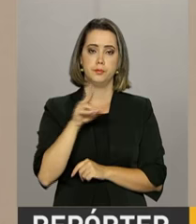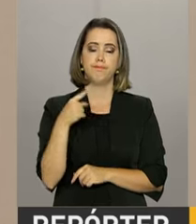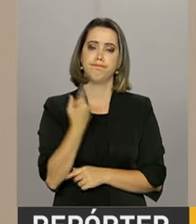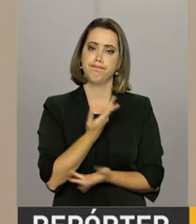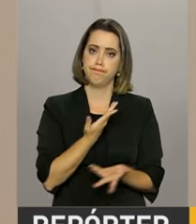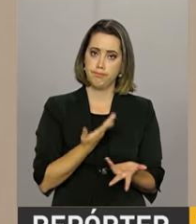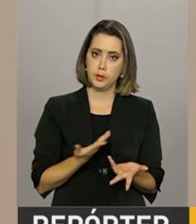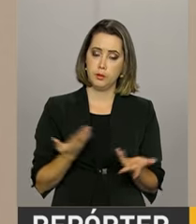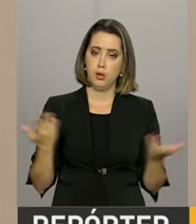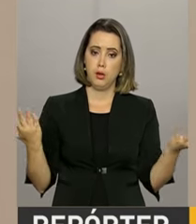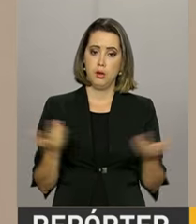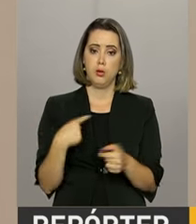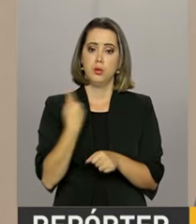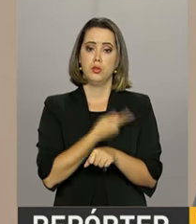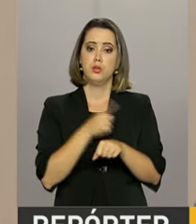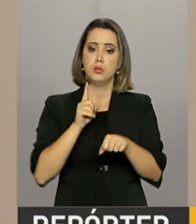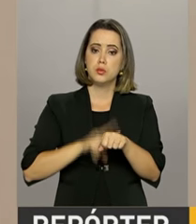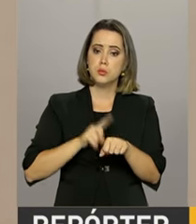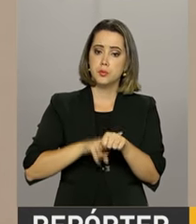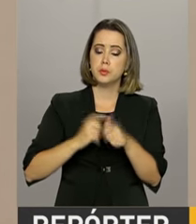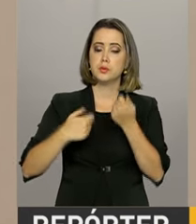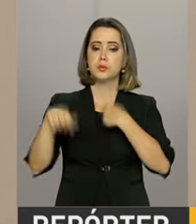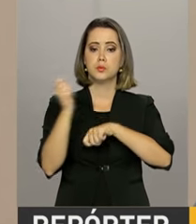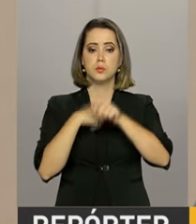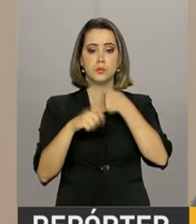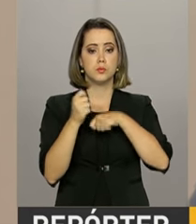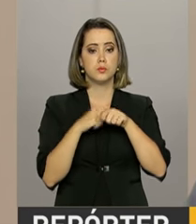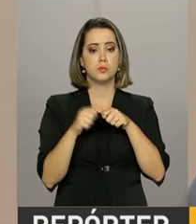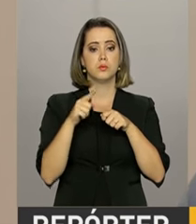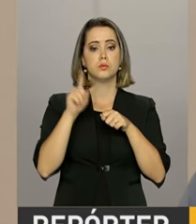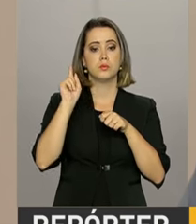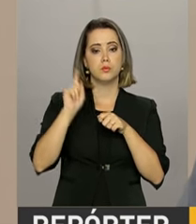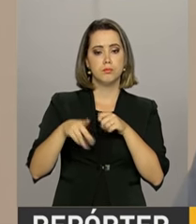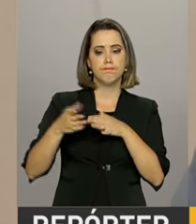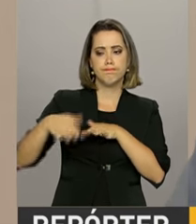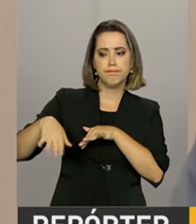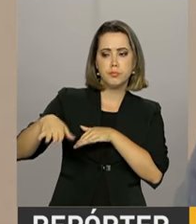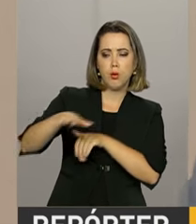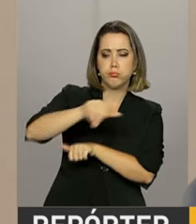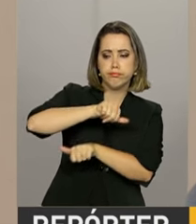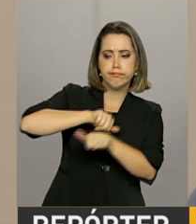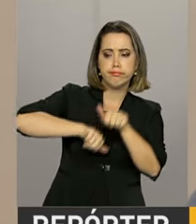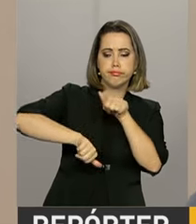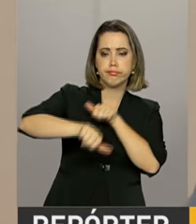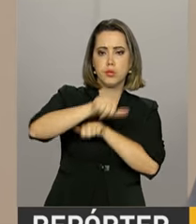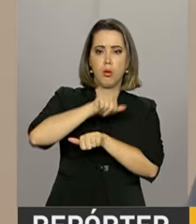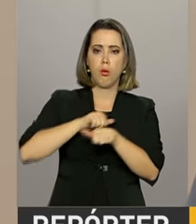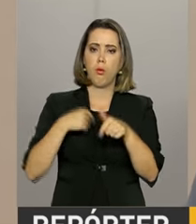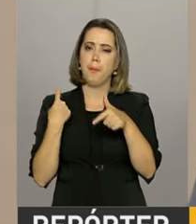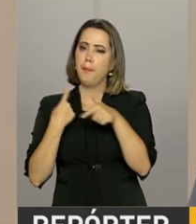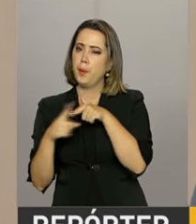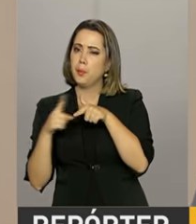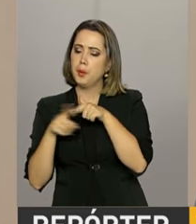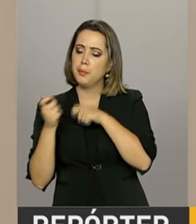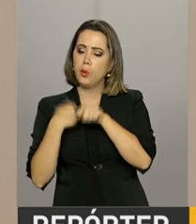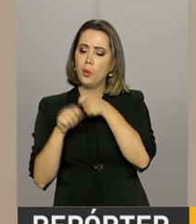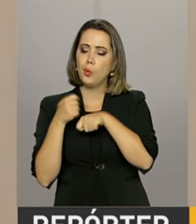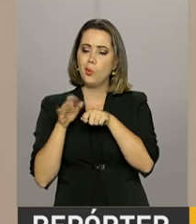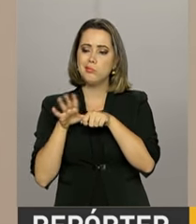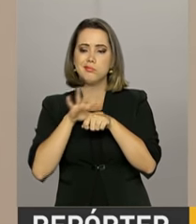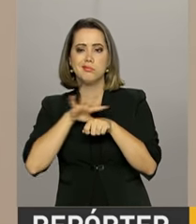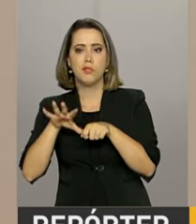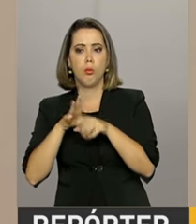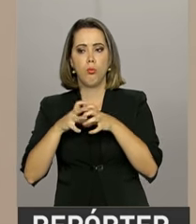estamos com a economia nesse processo de transição entre uma recessão que foi a maior